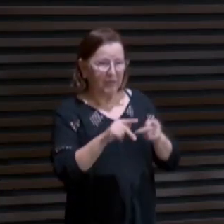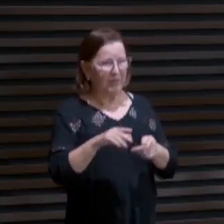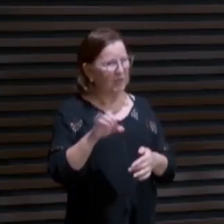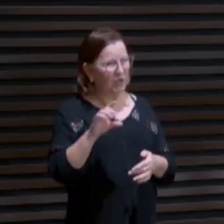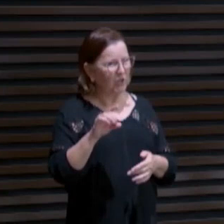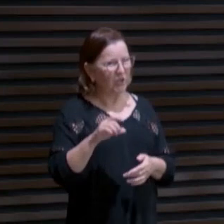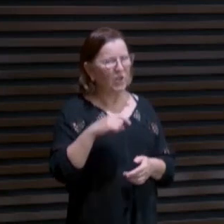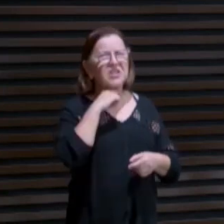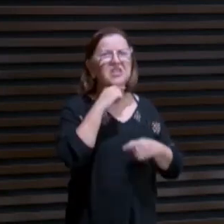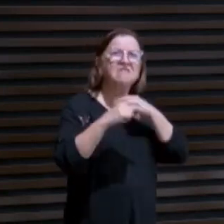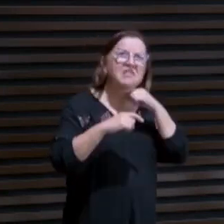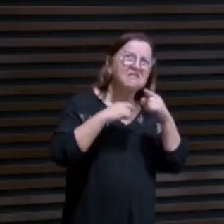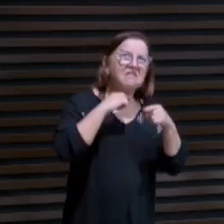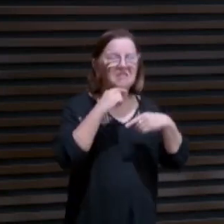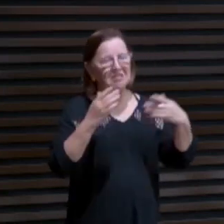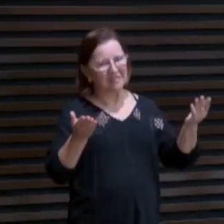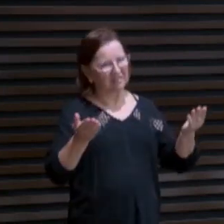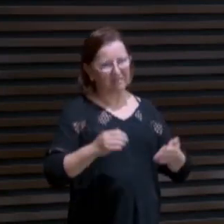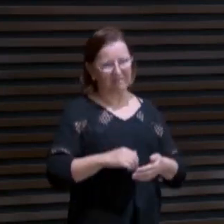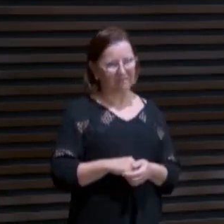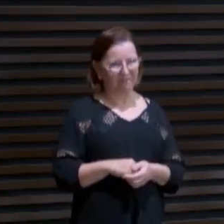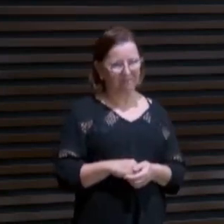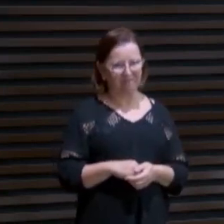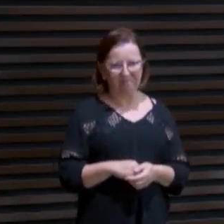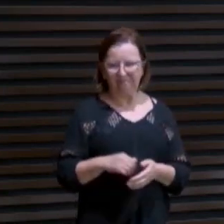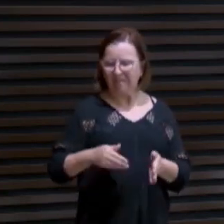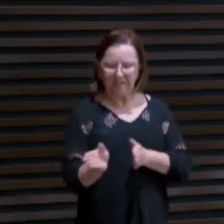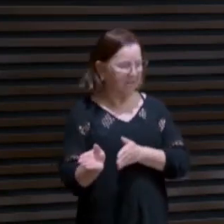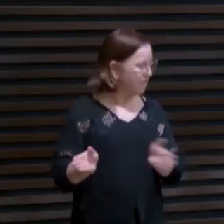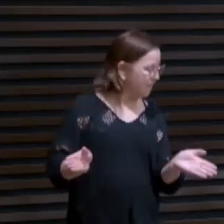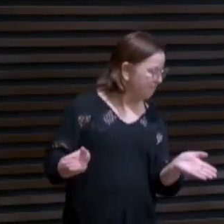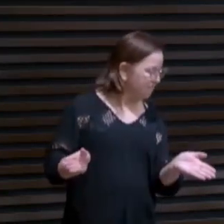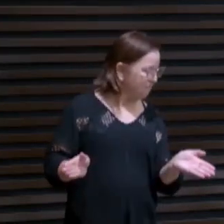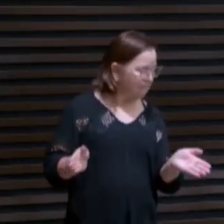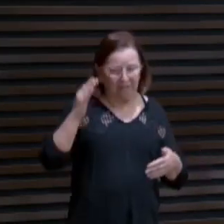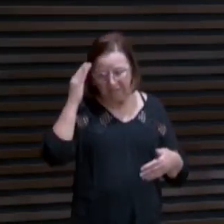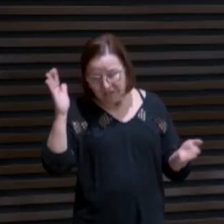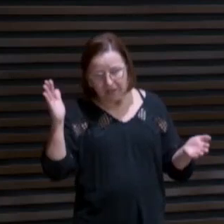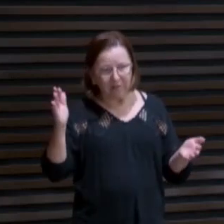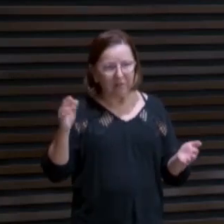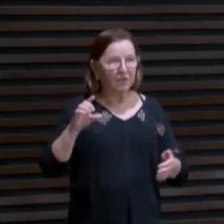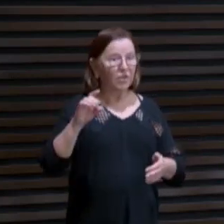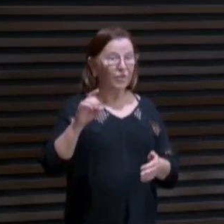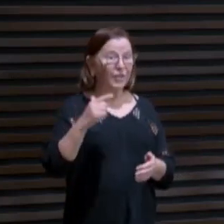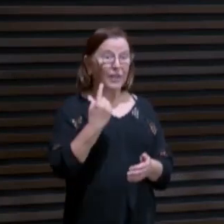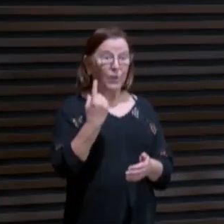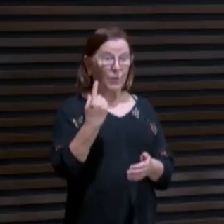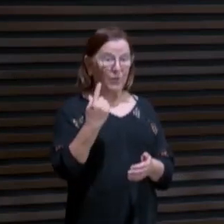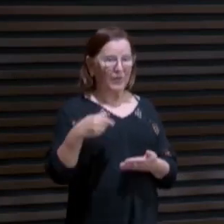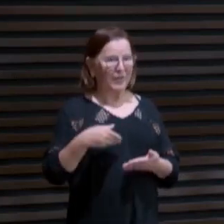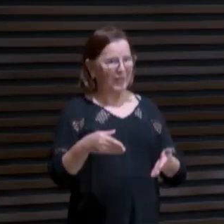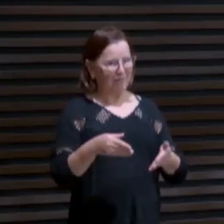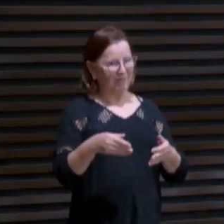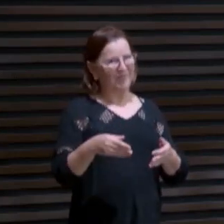encruzilhada, duvia, um caminho aqui, outro aqui. Qual é que eu vou escolher? Você só tem um caminho para escolher. E